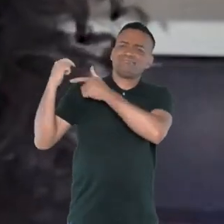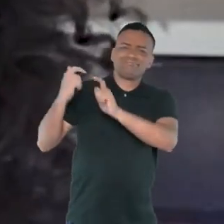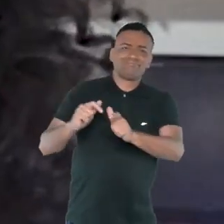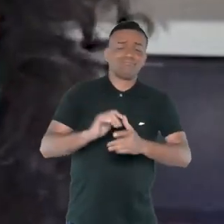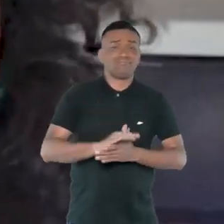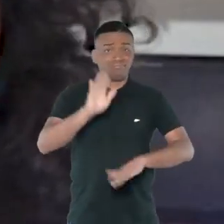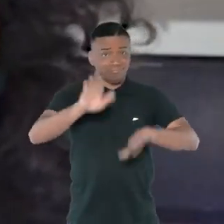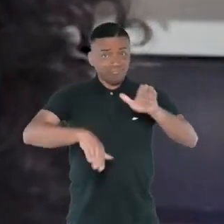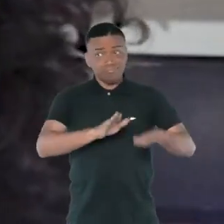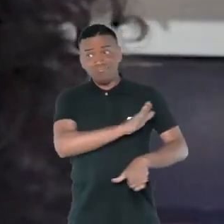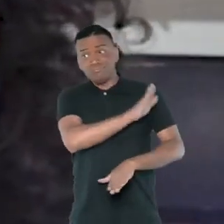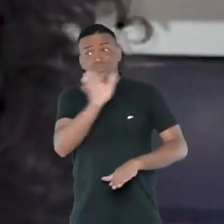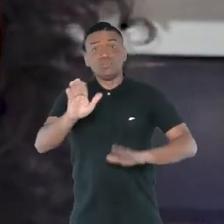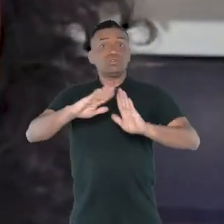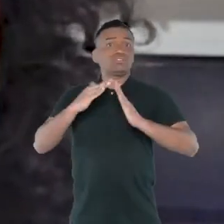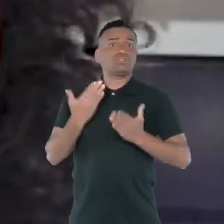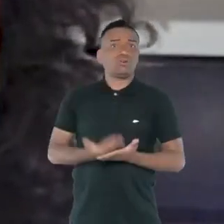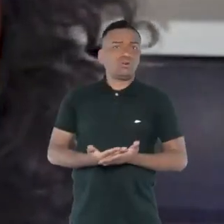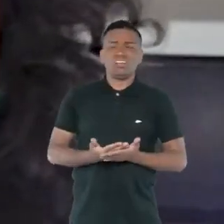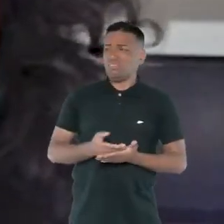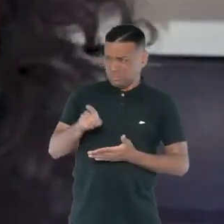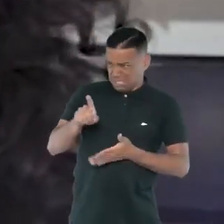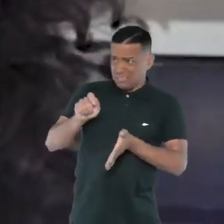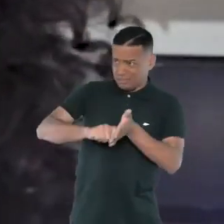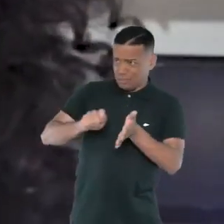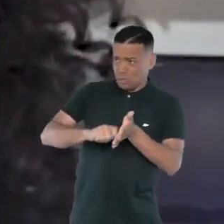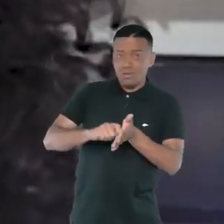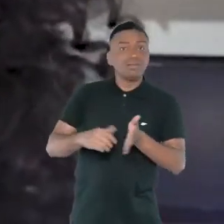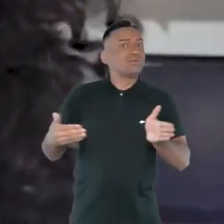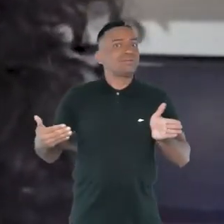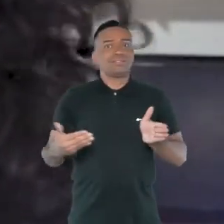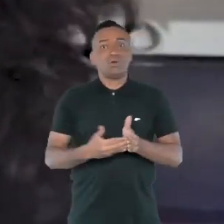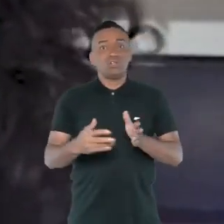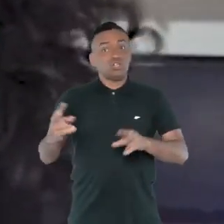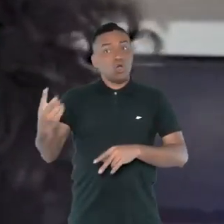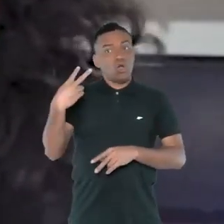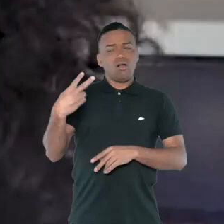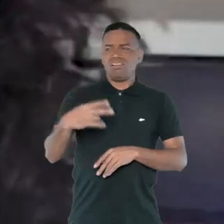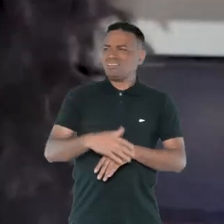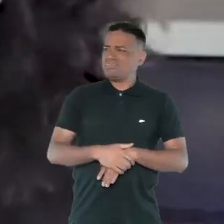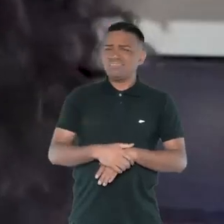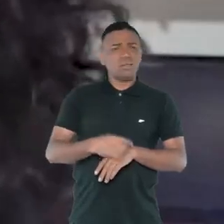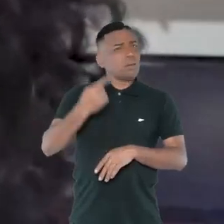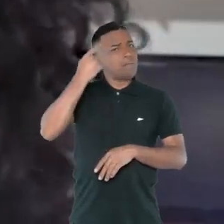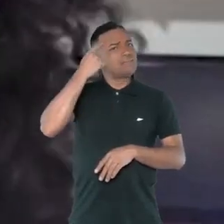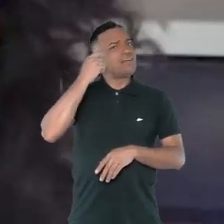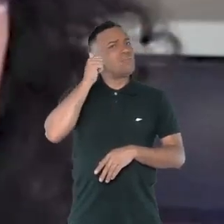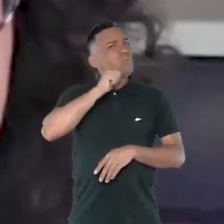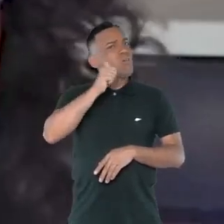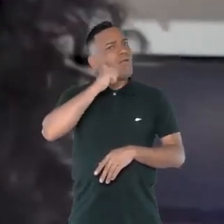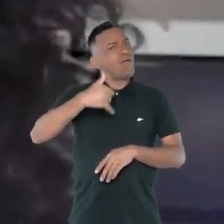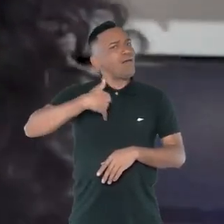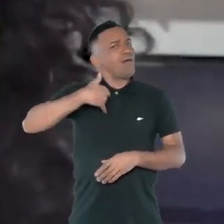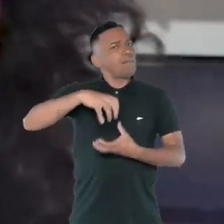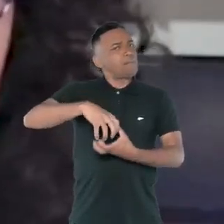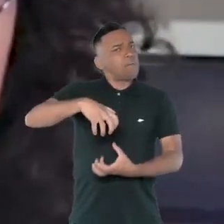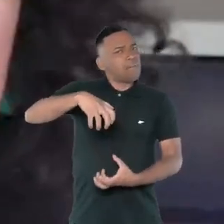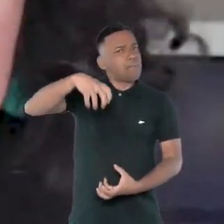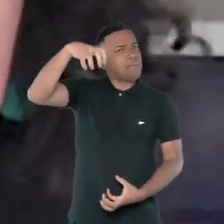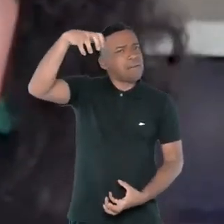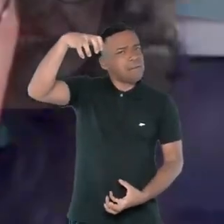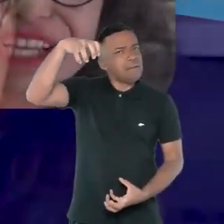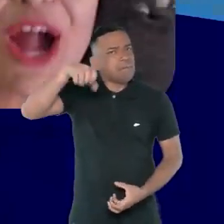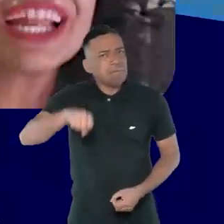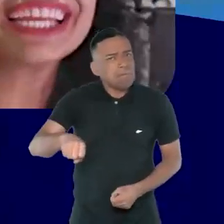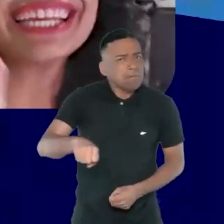imagem muito tradicional, né? Às vezes eu vou às escolas hoje e as pessoas não... Você que é escritora? Até hoje, assim, elas olham para mim e falam,